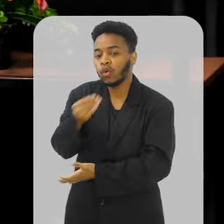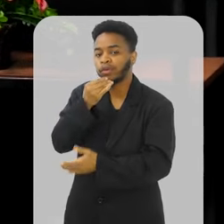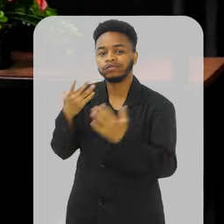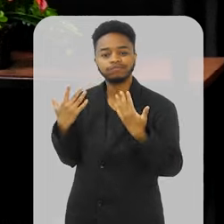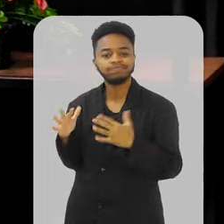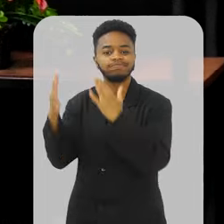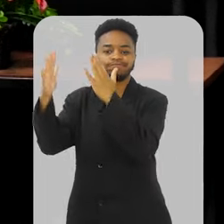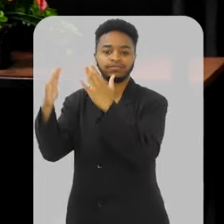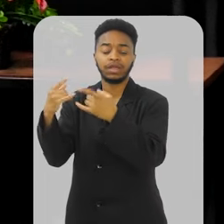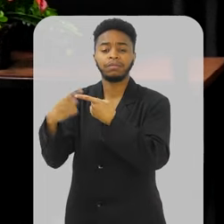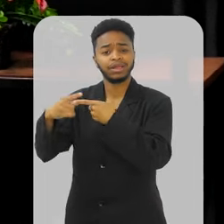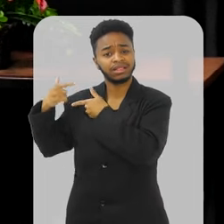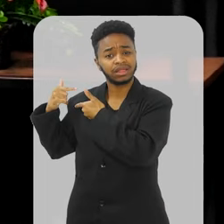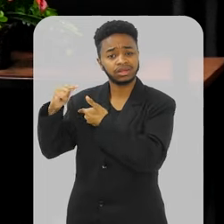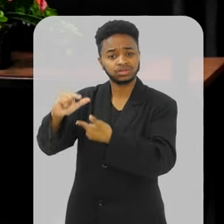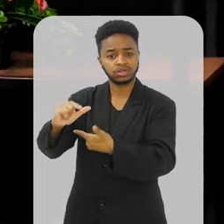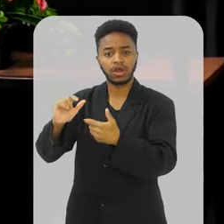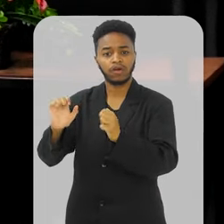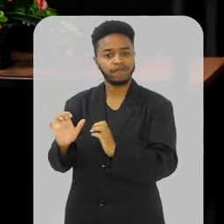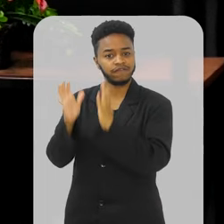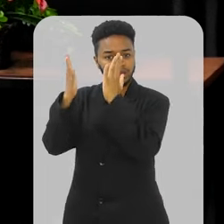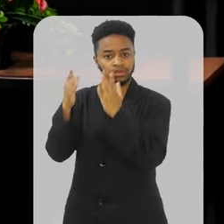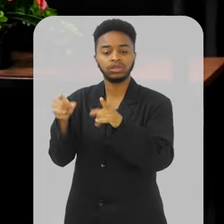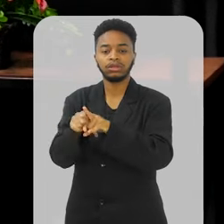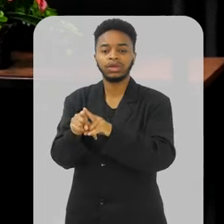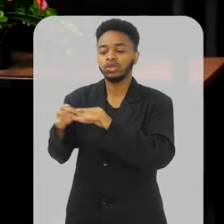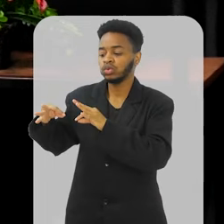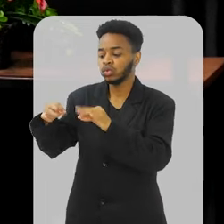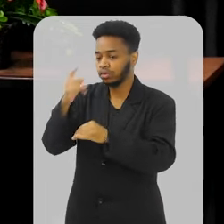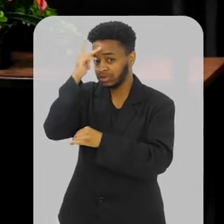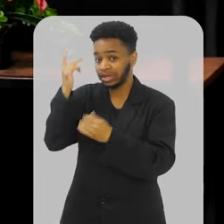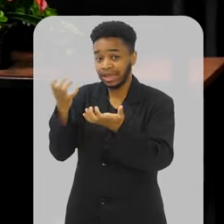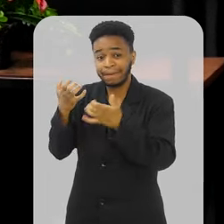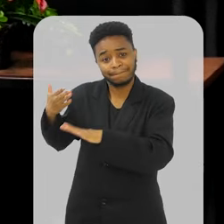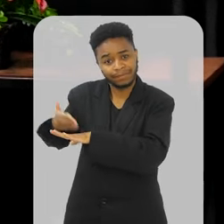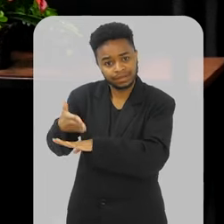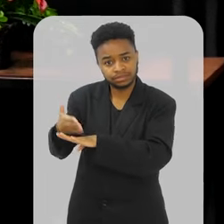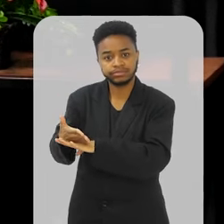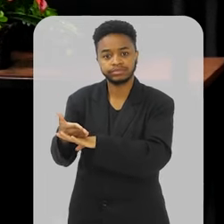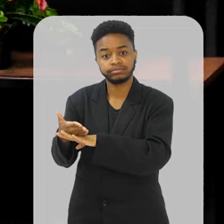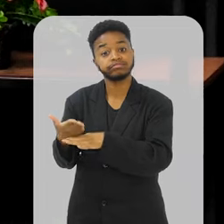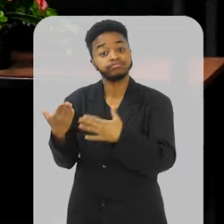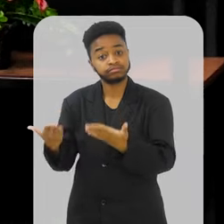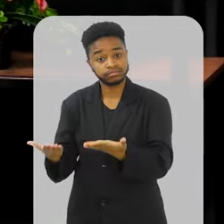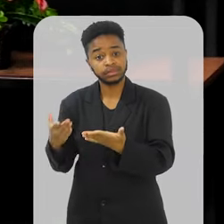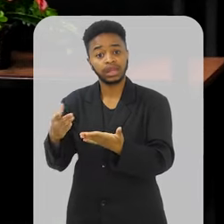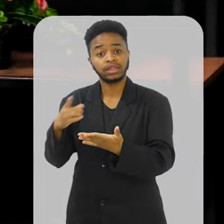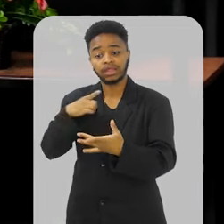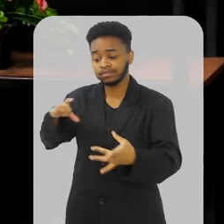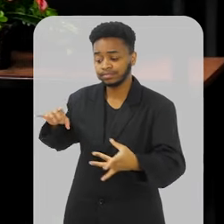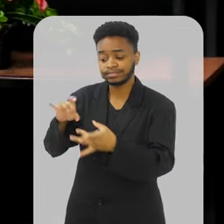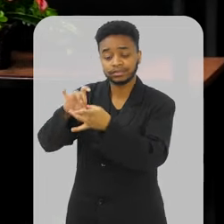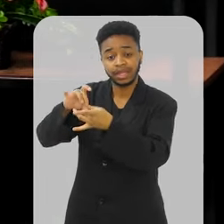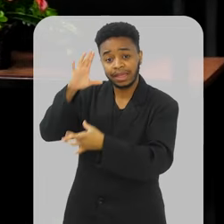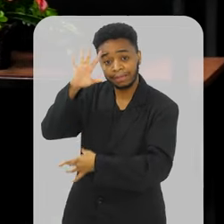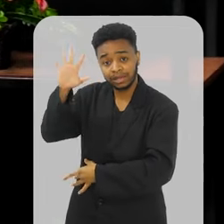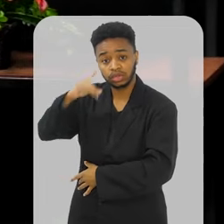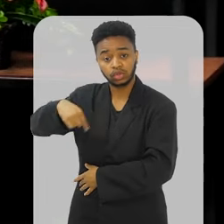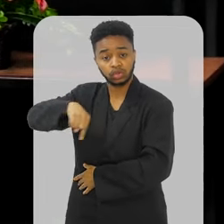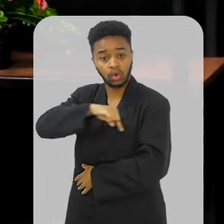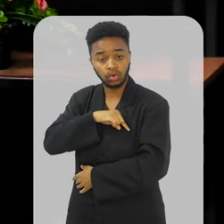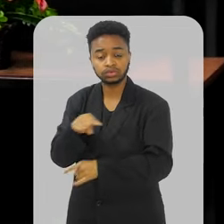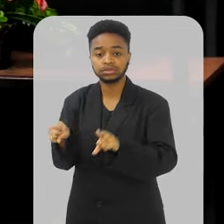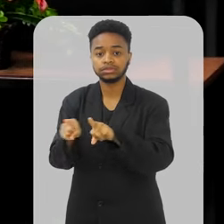Celebrar é tradicional todo mundo quer participar da Alvorada do santo guerreiro é algo que tá no Imaginário